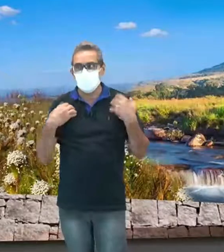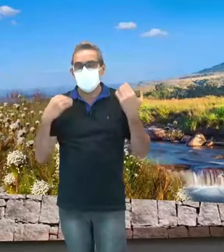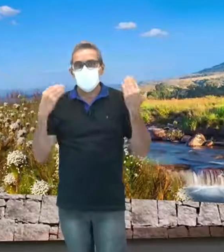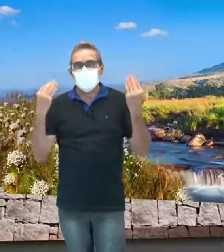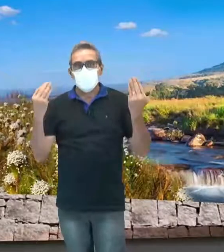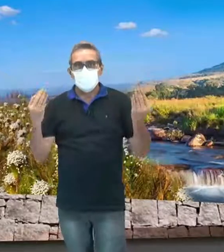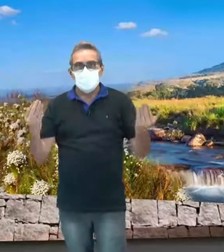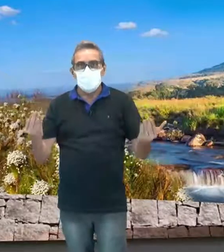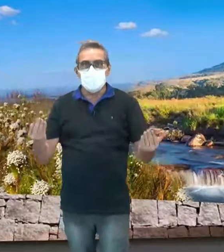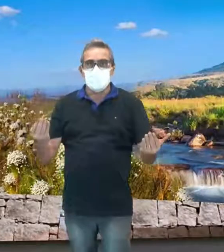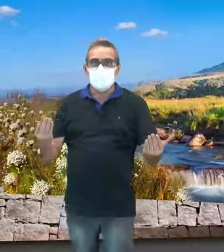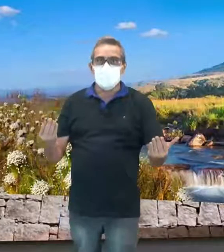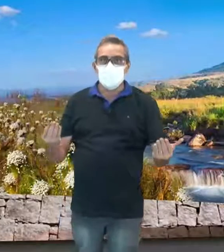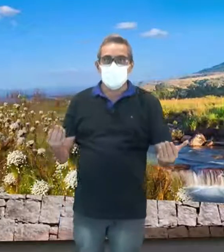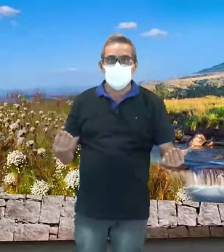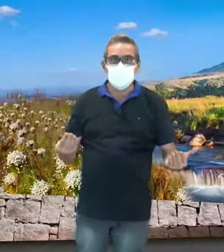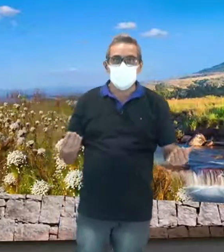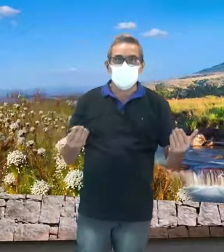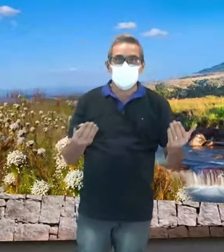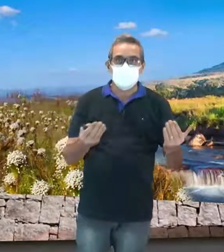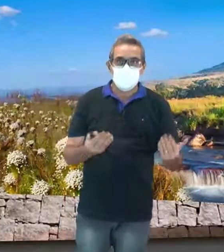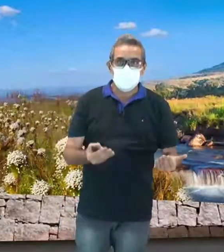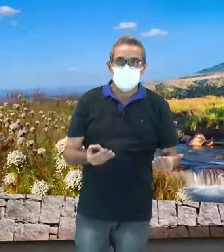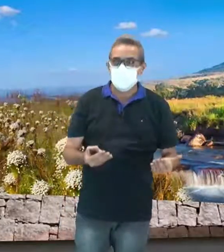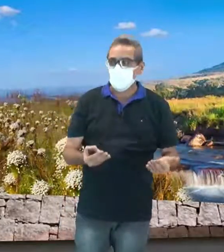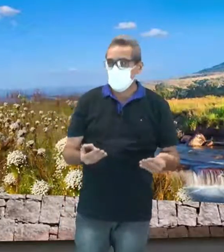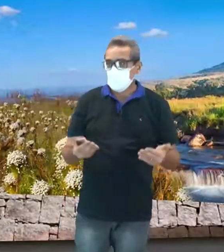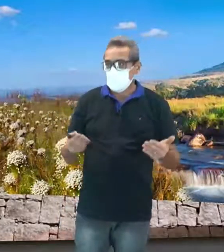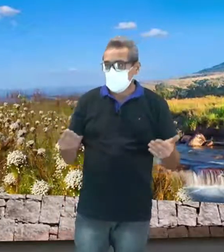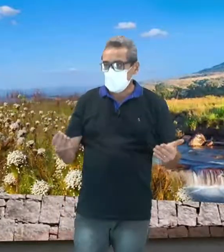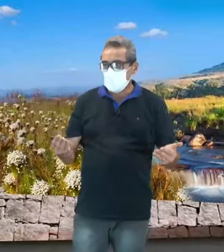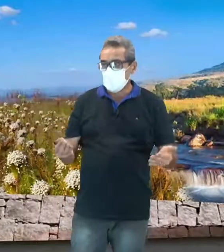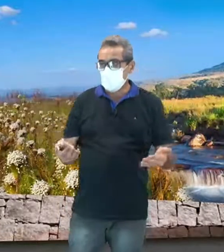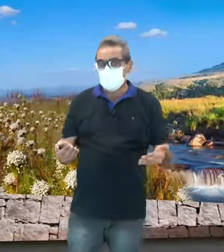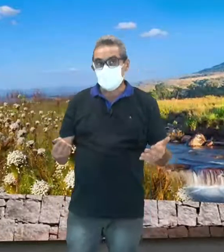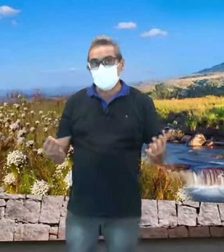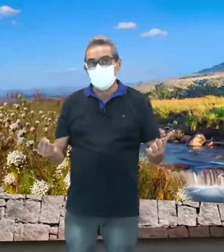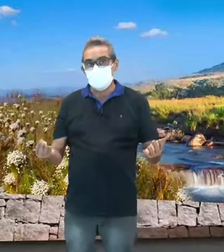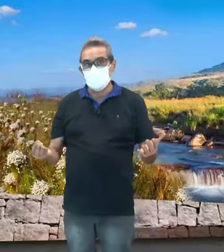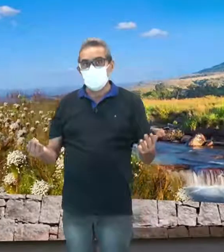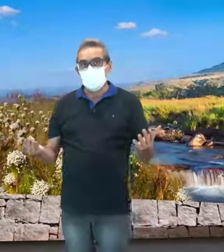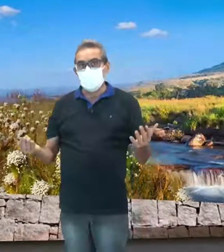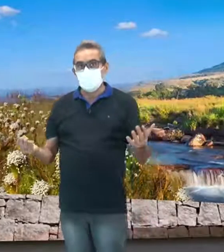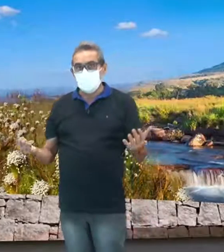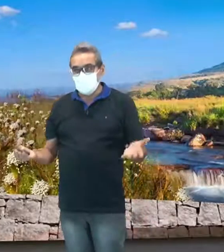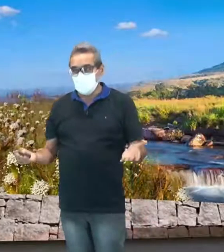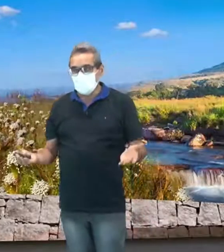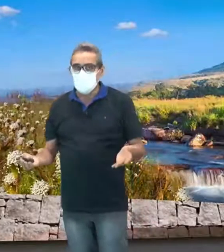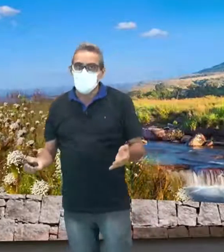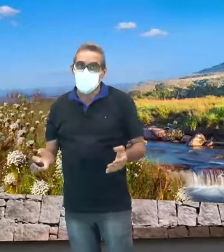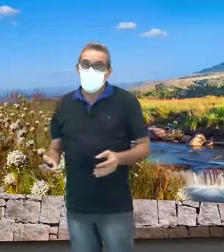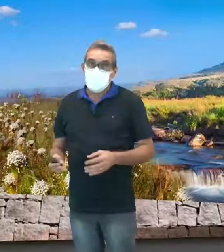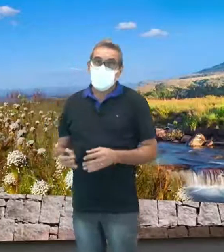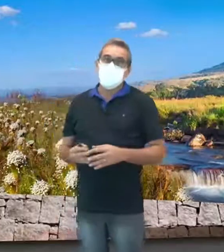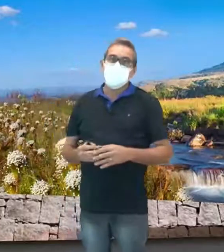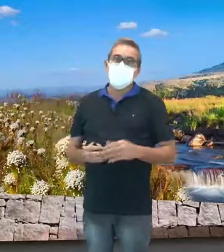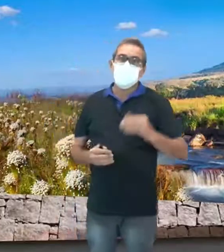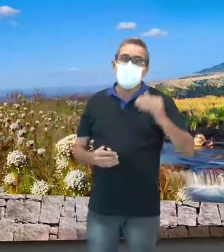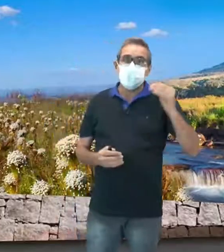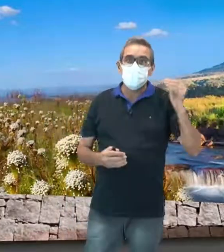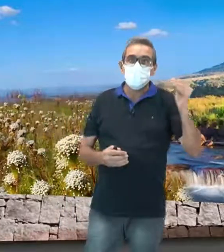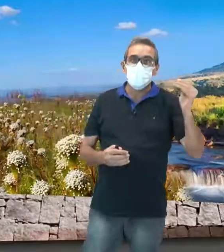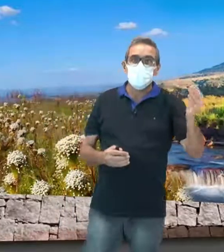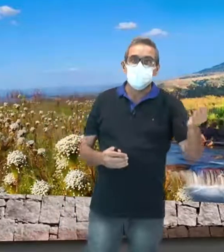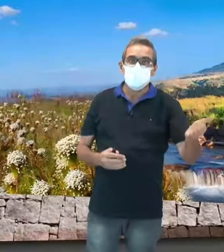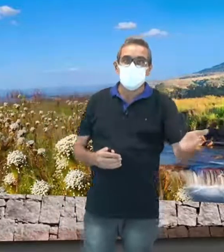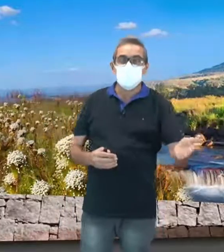Arimateia, o professor Jorge, o professor Rogério, claro, a nossa querida Adelina, em nome do